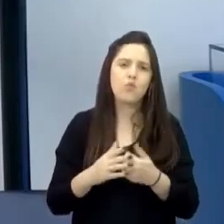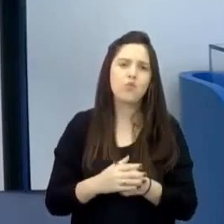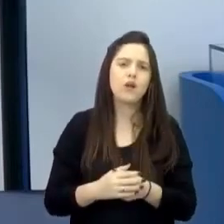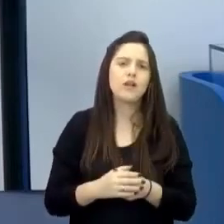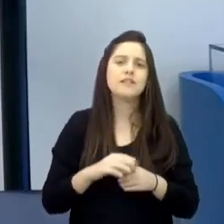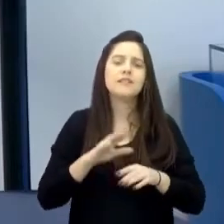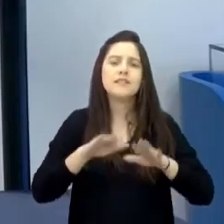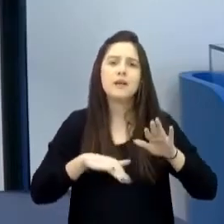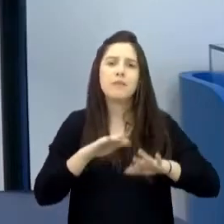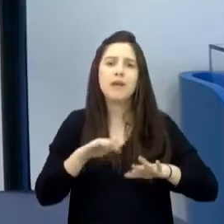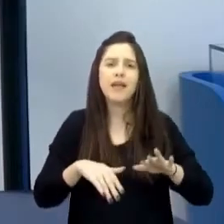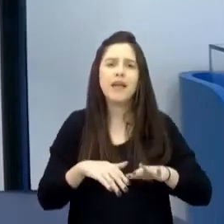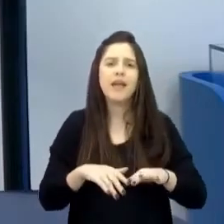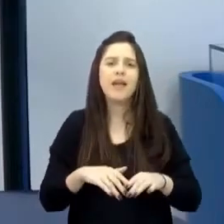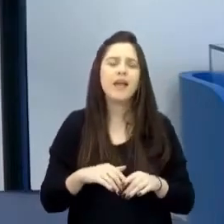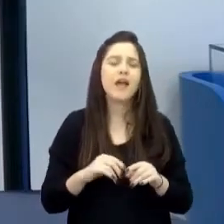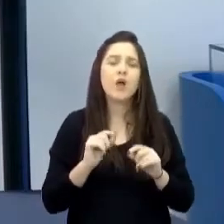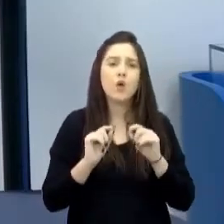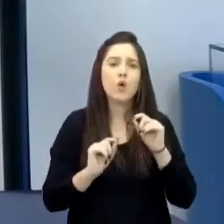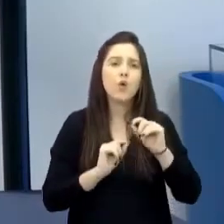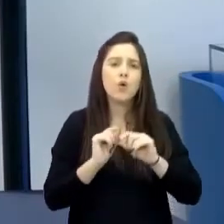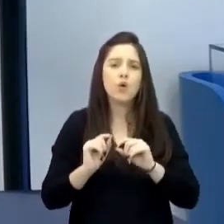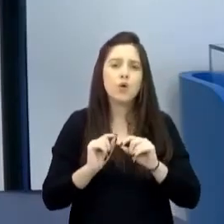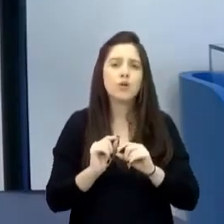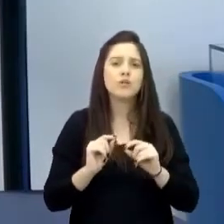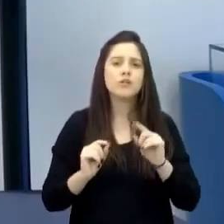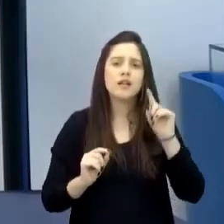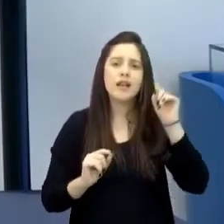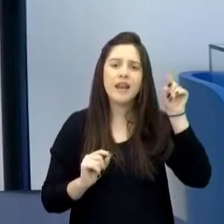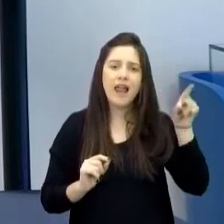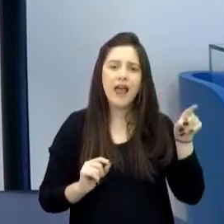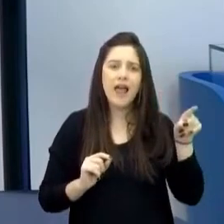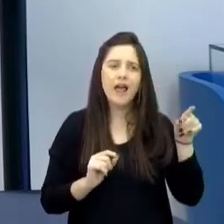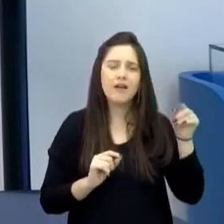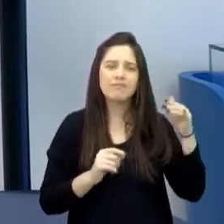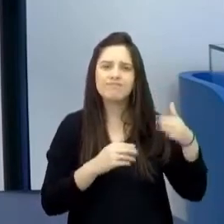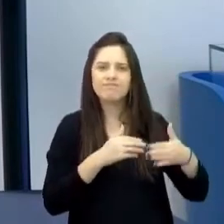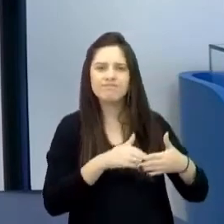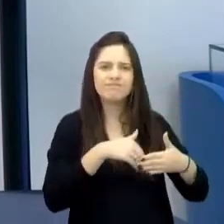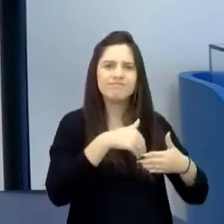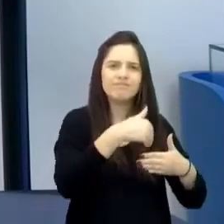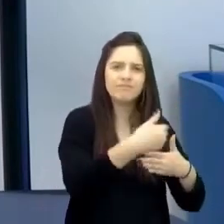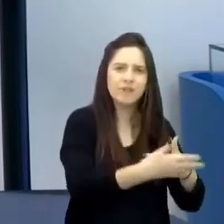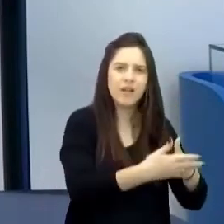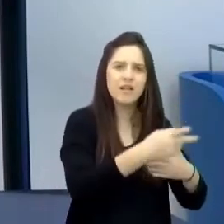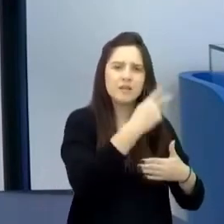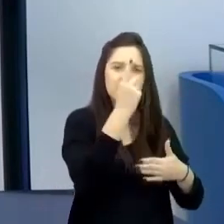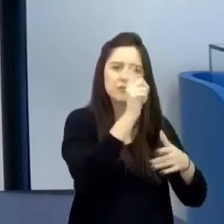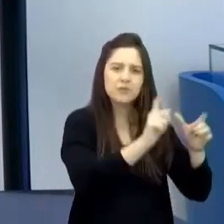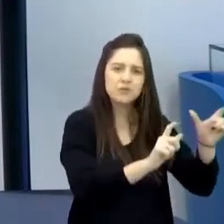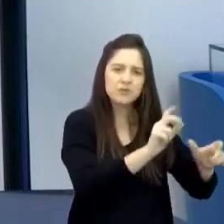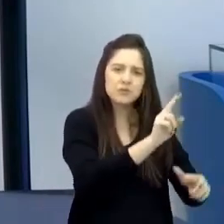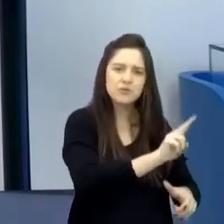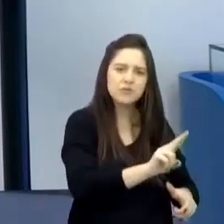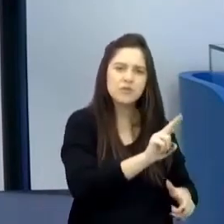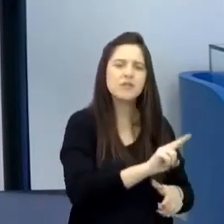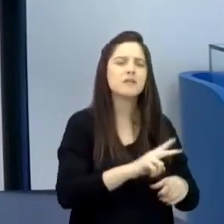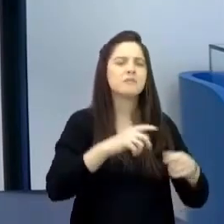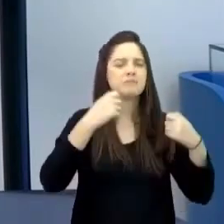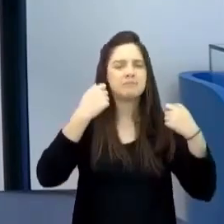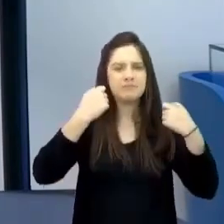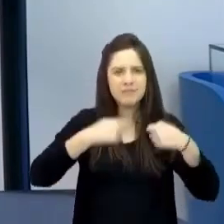em consideração o quê? A minha geração posterior, as pessoas futuras, que também precisam